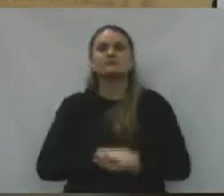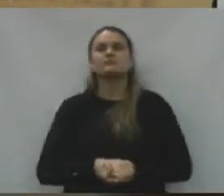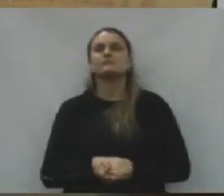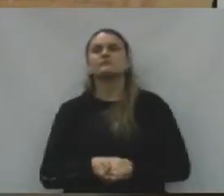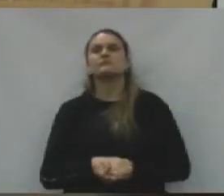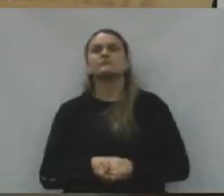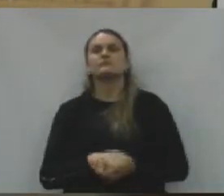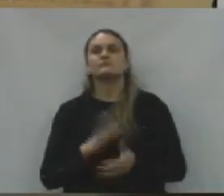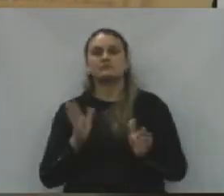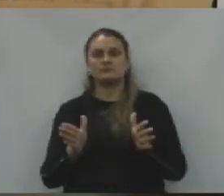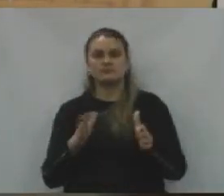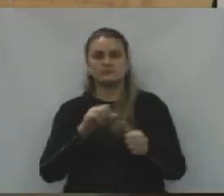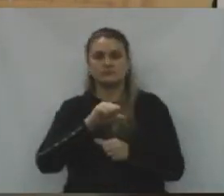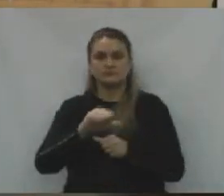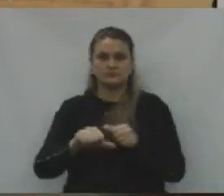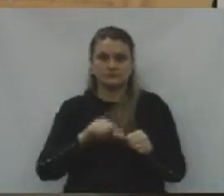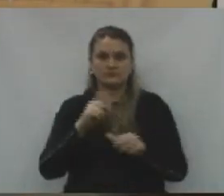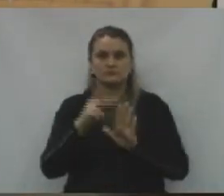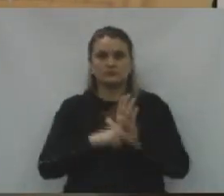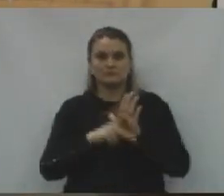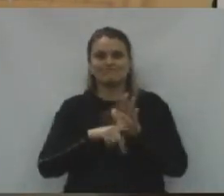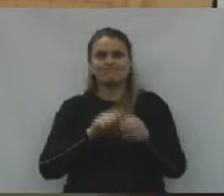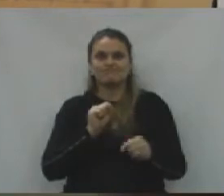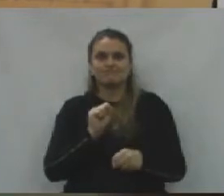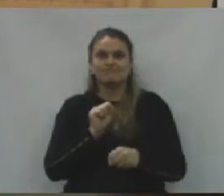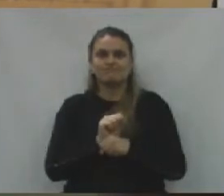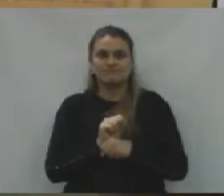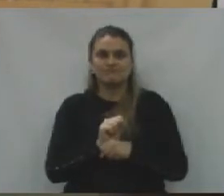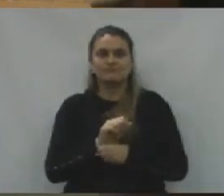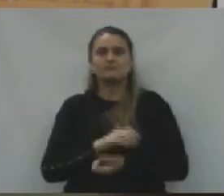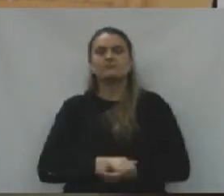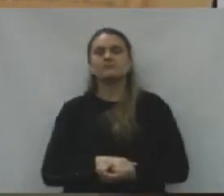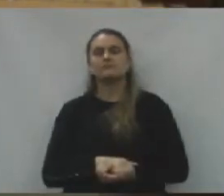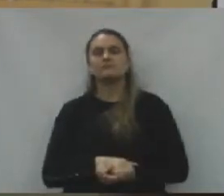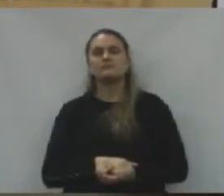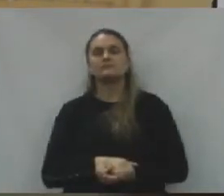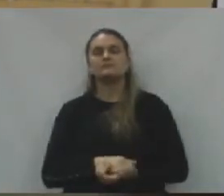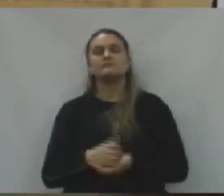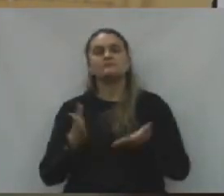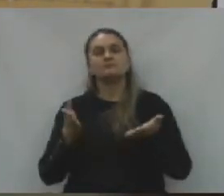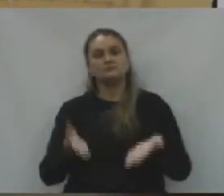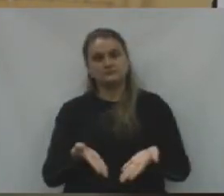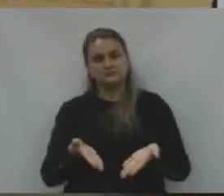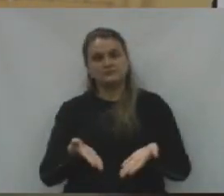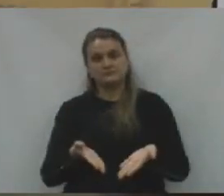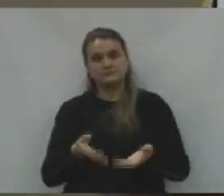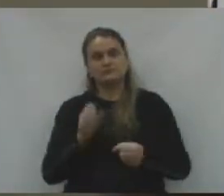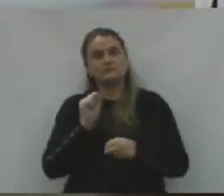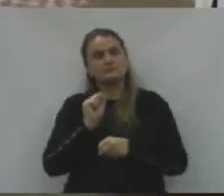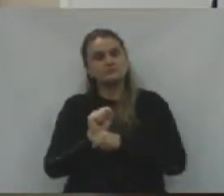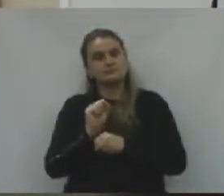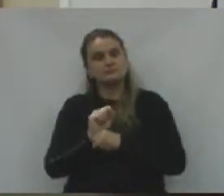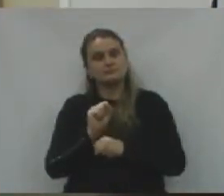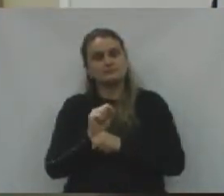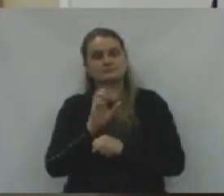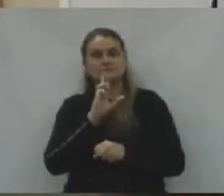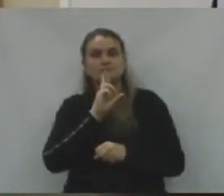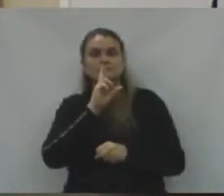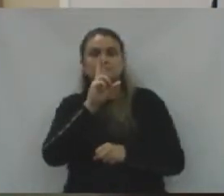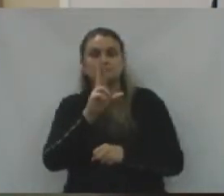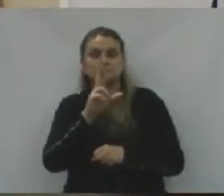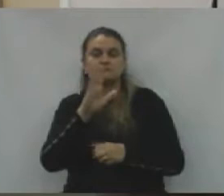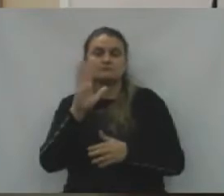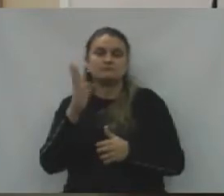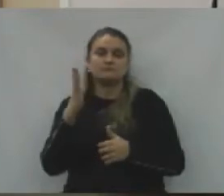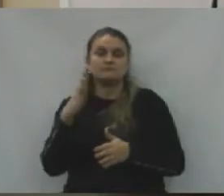que, com a mudança, muitos projetos pararam nesse tempo. Mas agora, aguardamos essa pronta